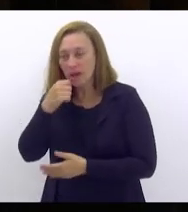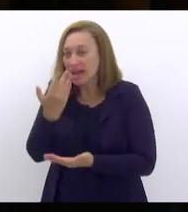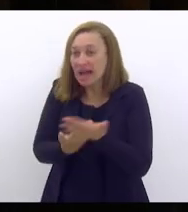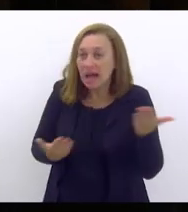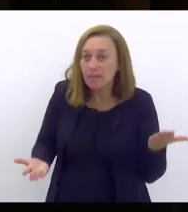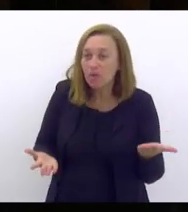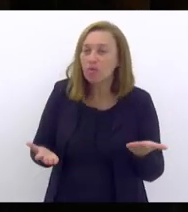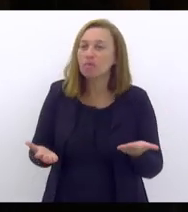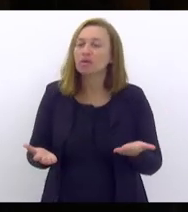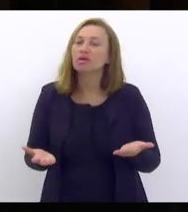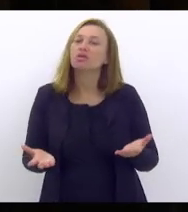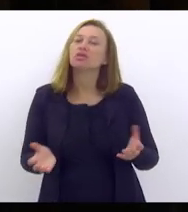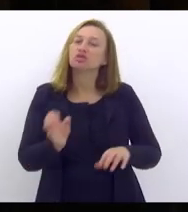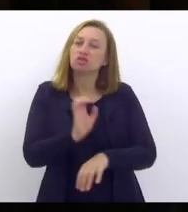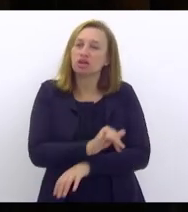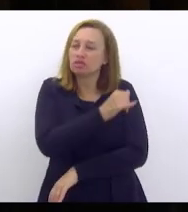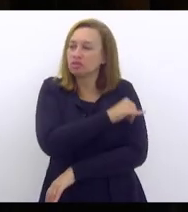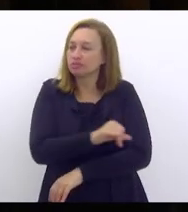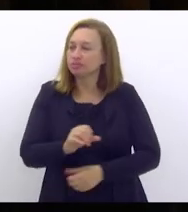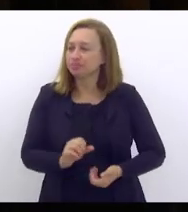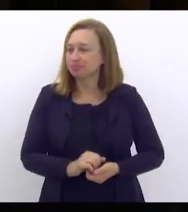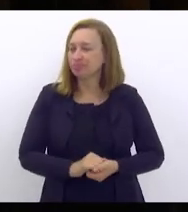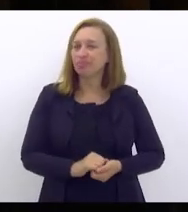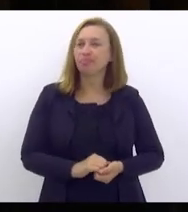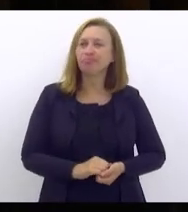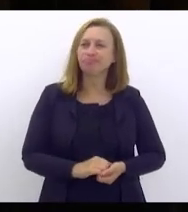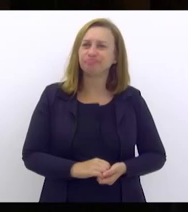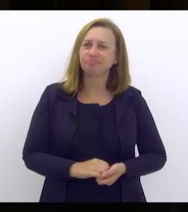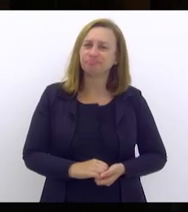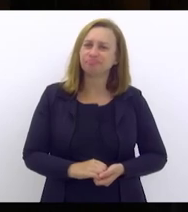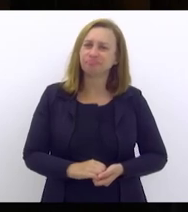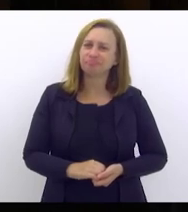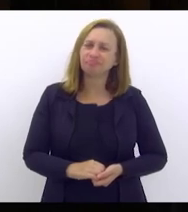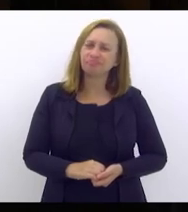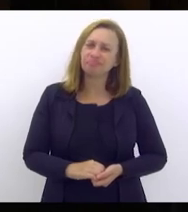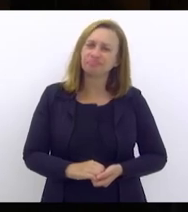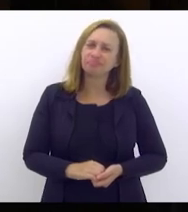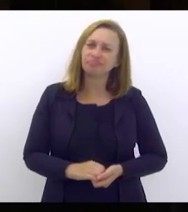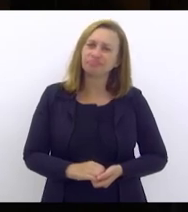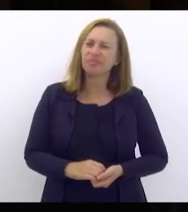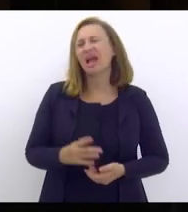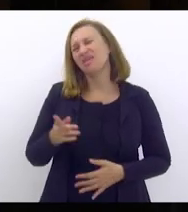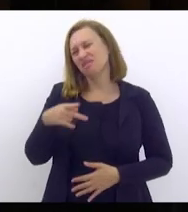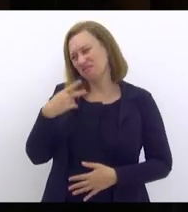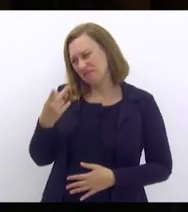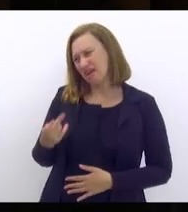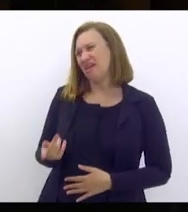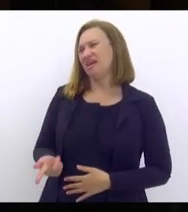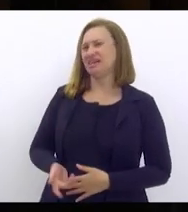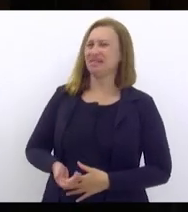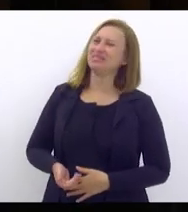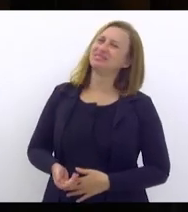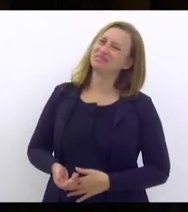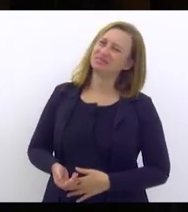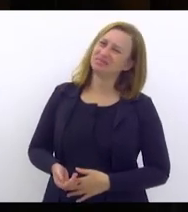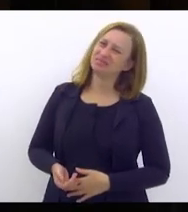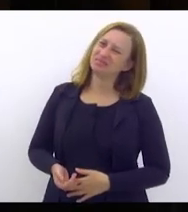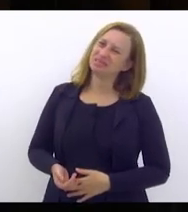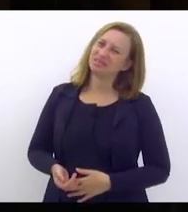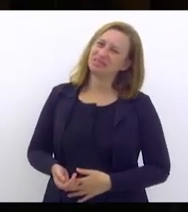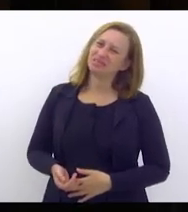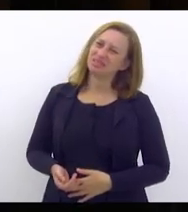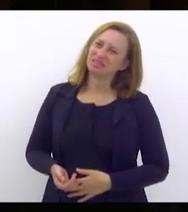Rio de Janeiro. Isso é indiscutível. Aí vem falar